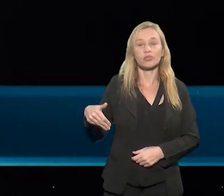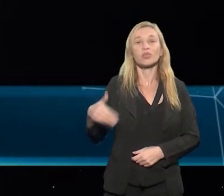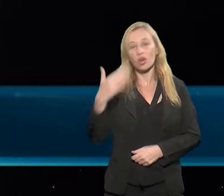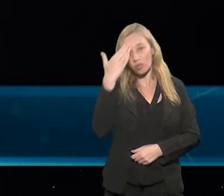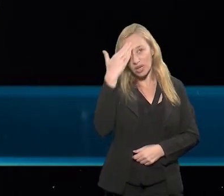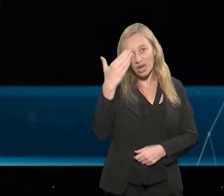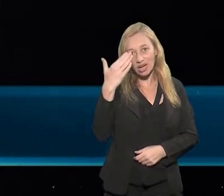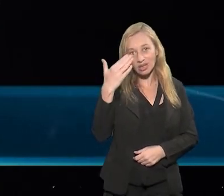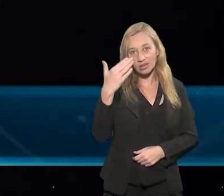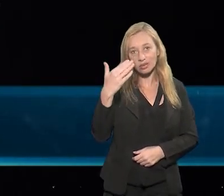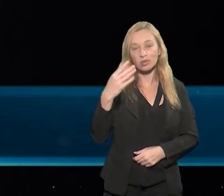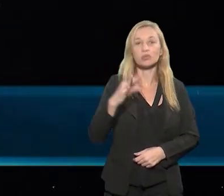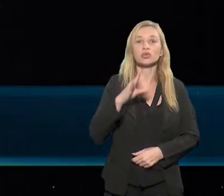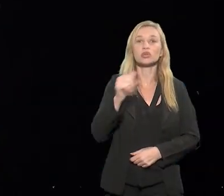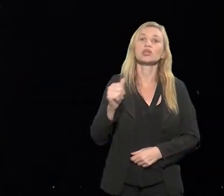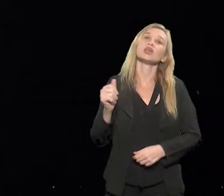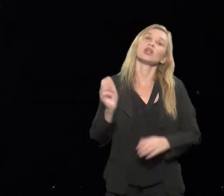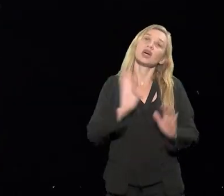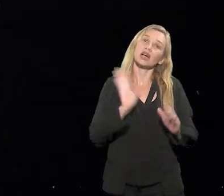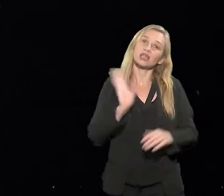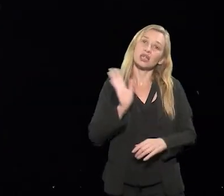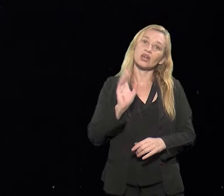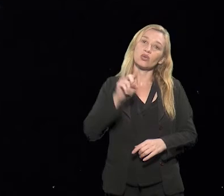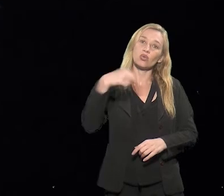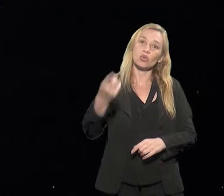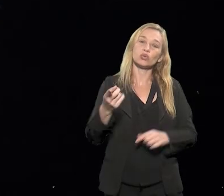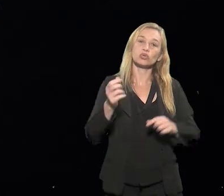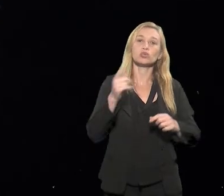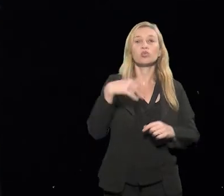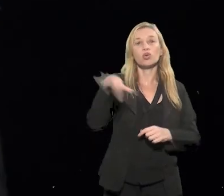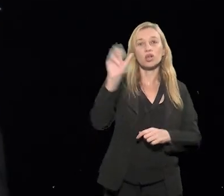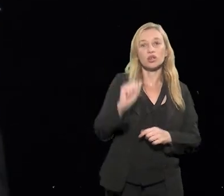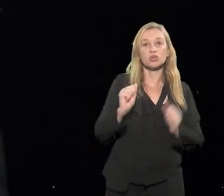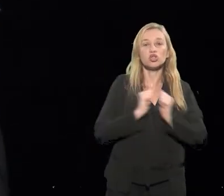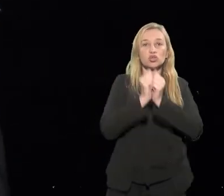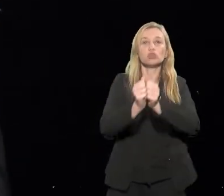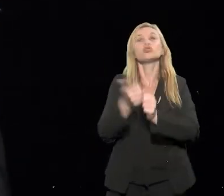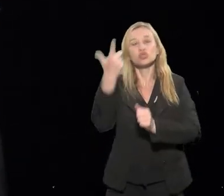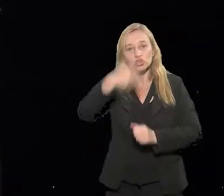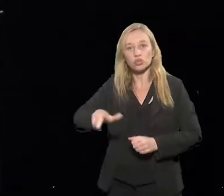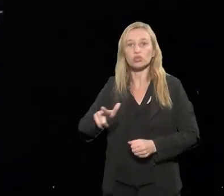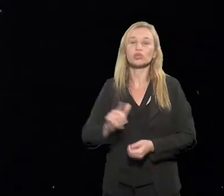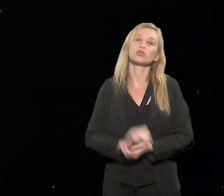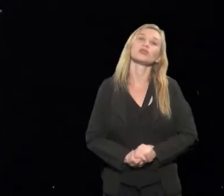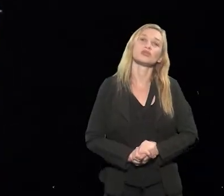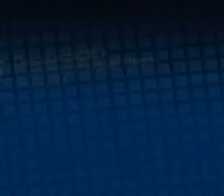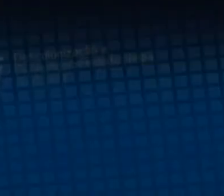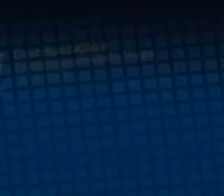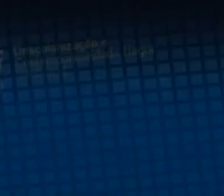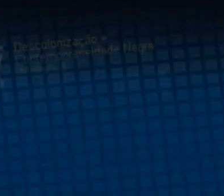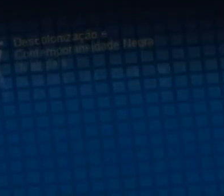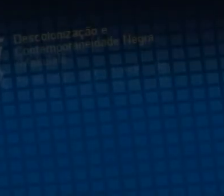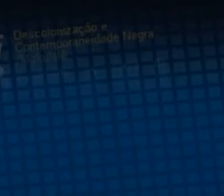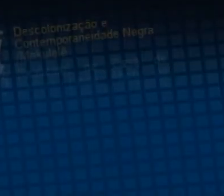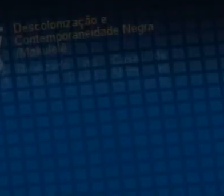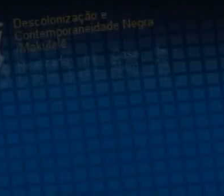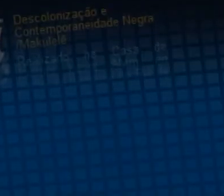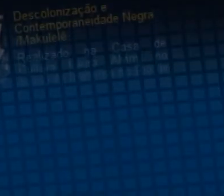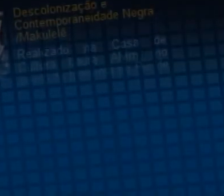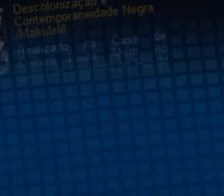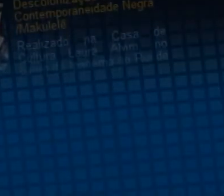www.coaching.com.br. Obrigado pela audiência e até o próximo programa, quando estaremos juntos mais uma vez.